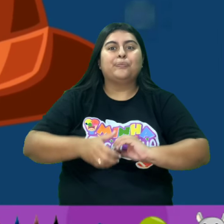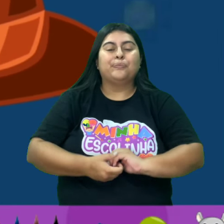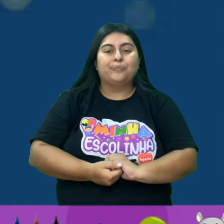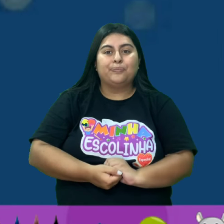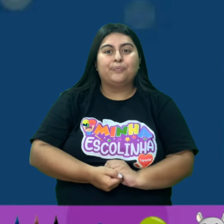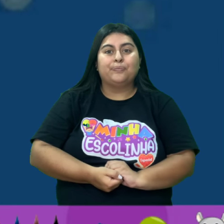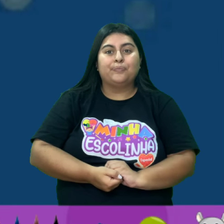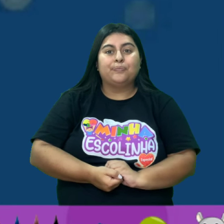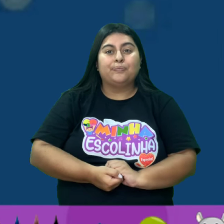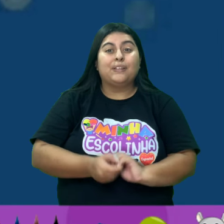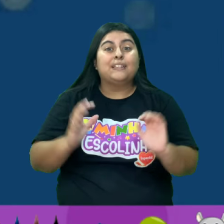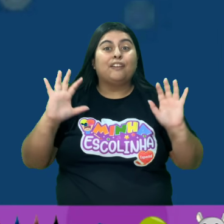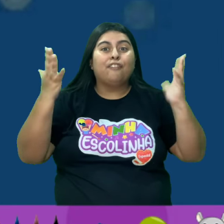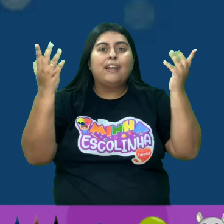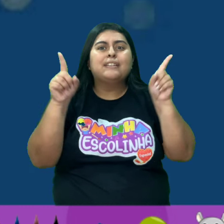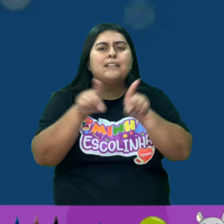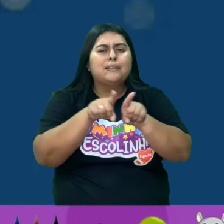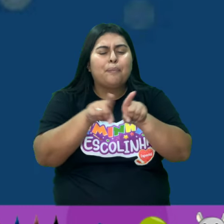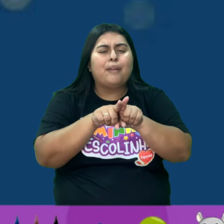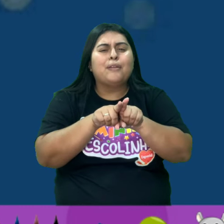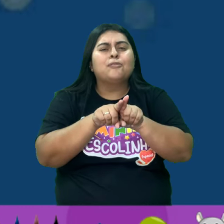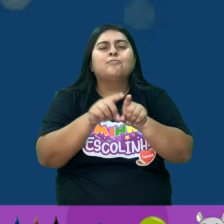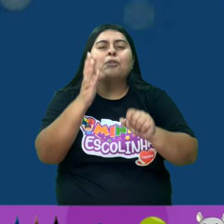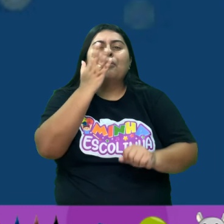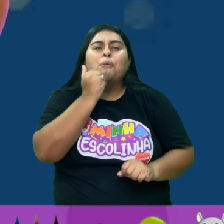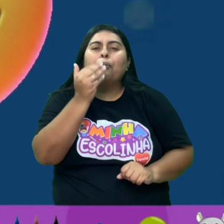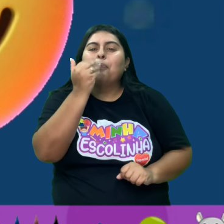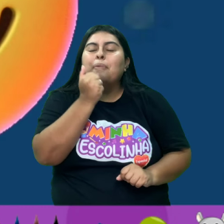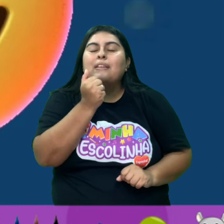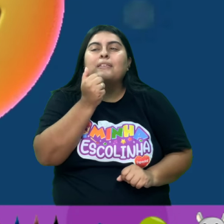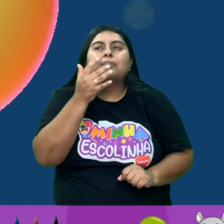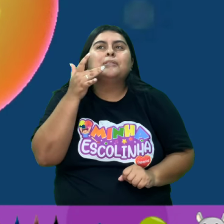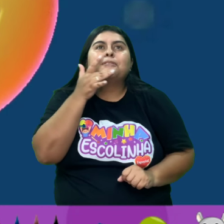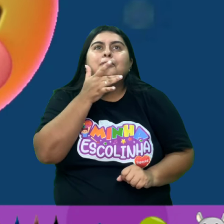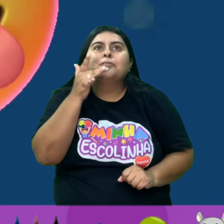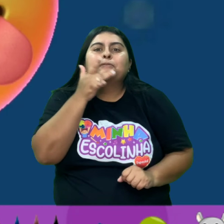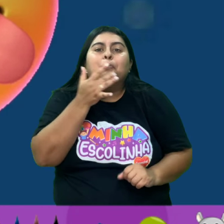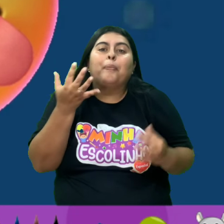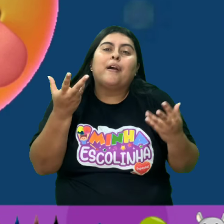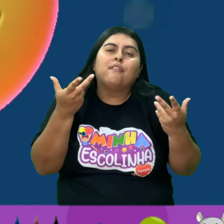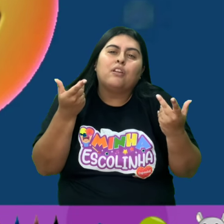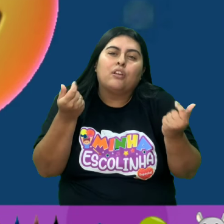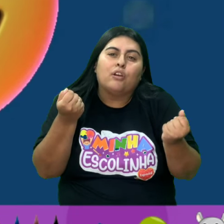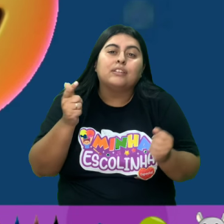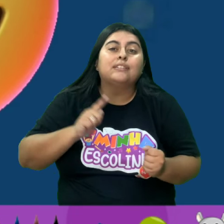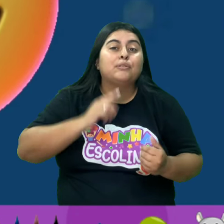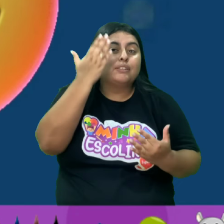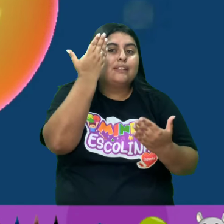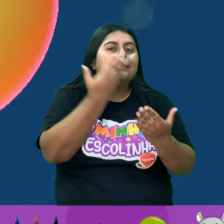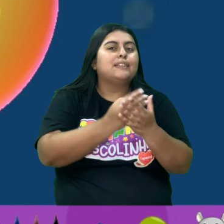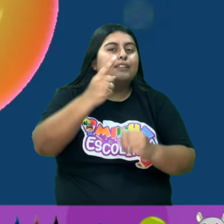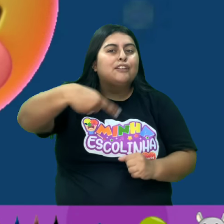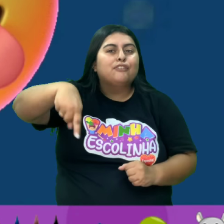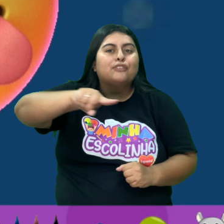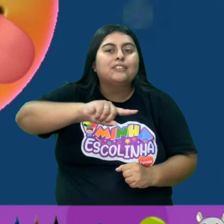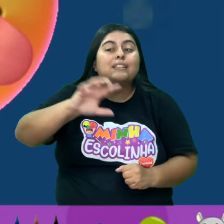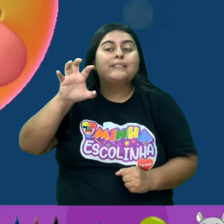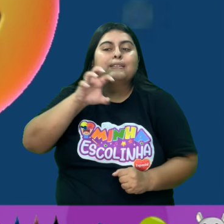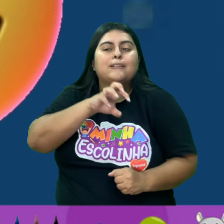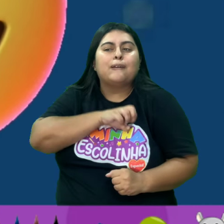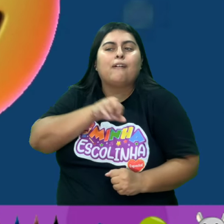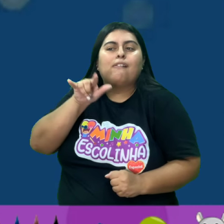Mesmo! Nessa festa também tem umas comidinhas muito gostosas, que eu tenho certeza que